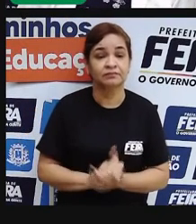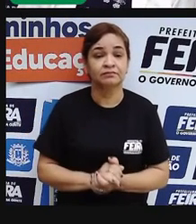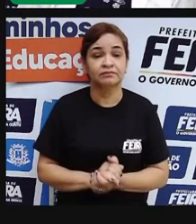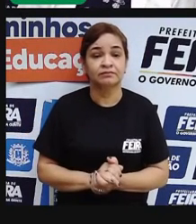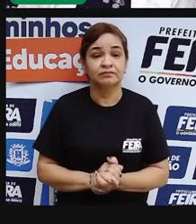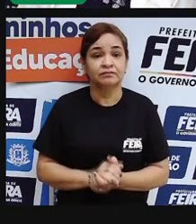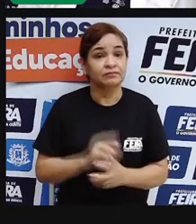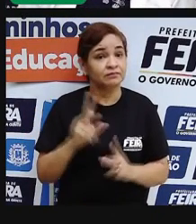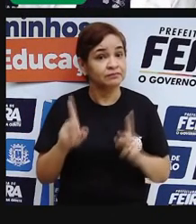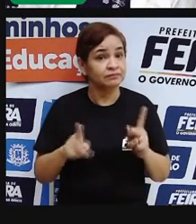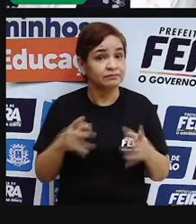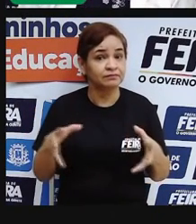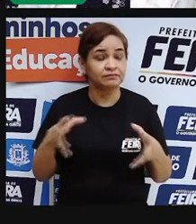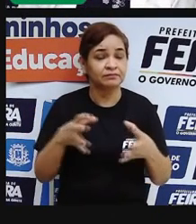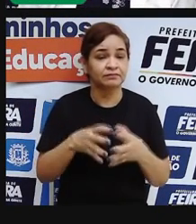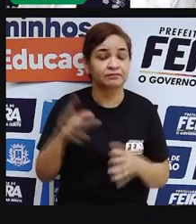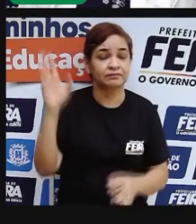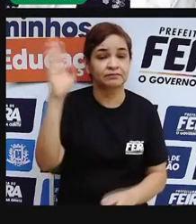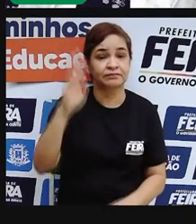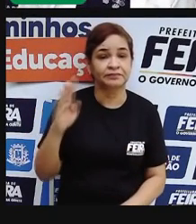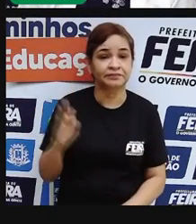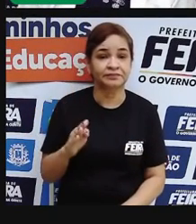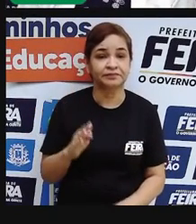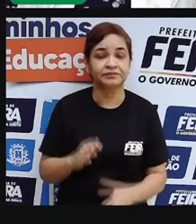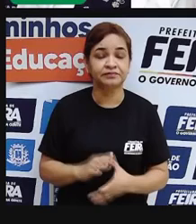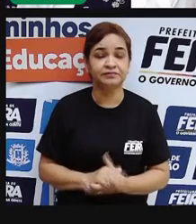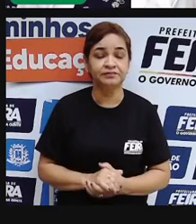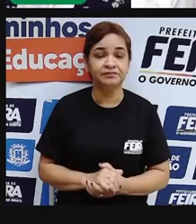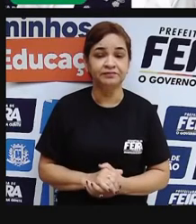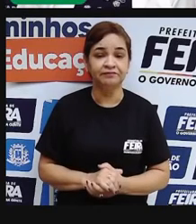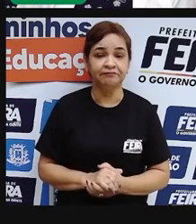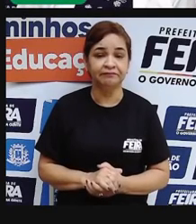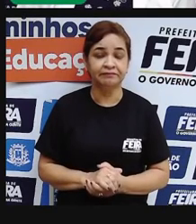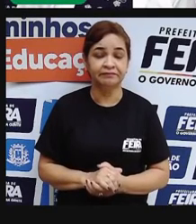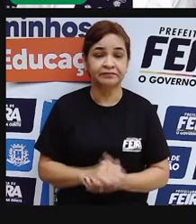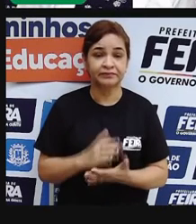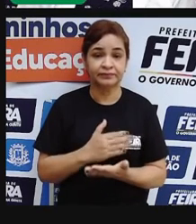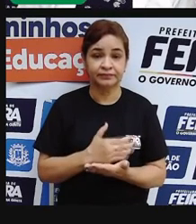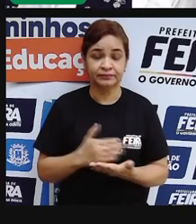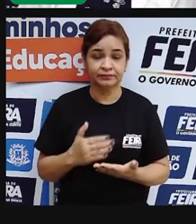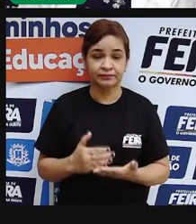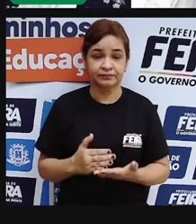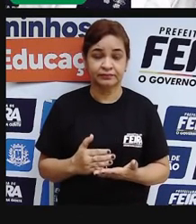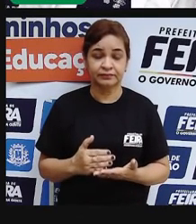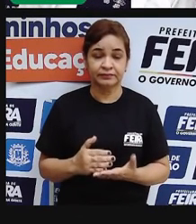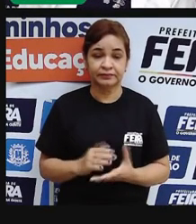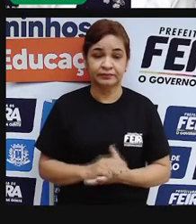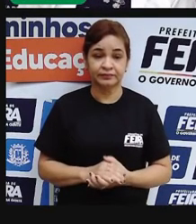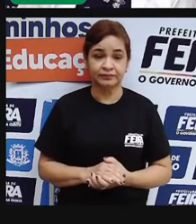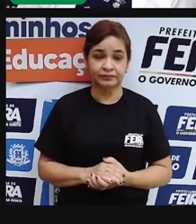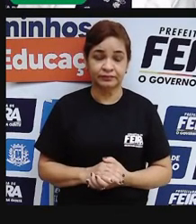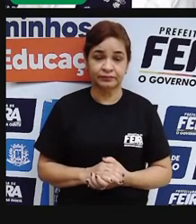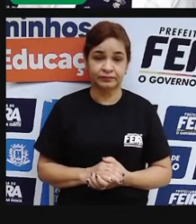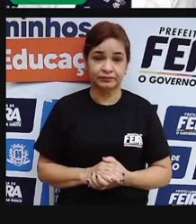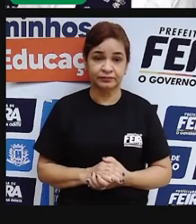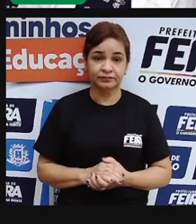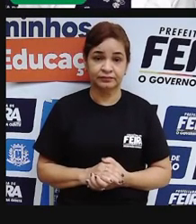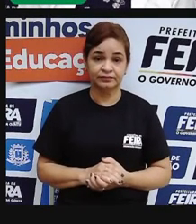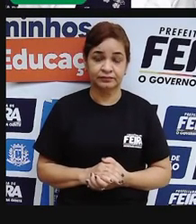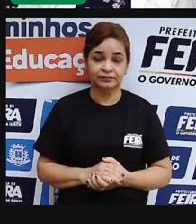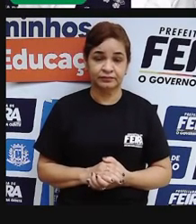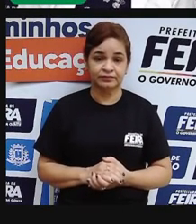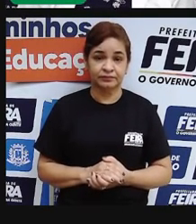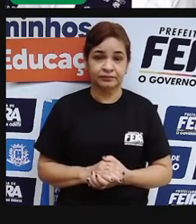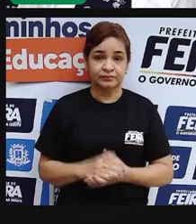e forma o Brasil e continuando o texto e a